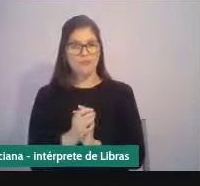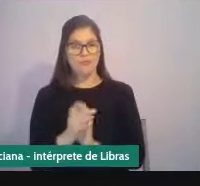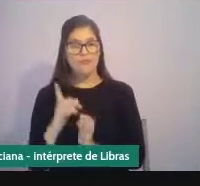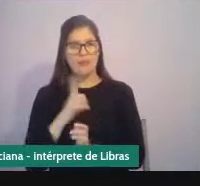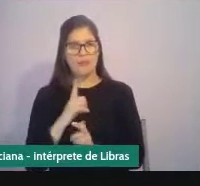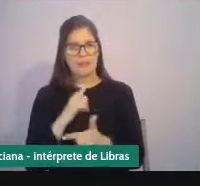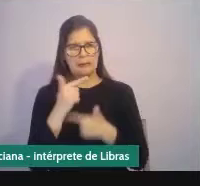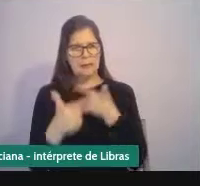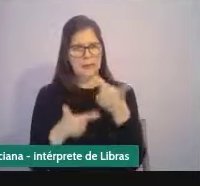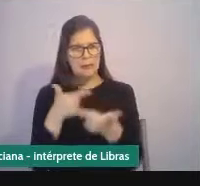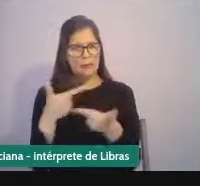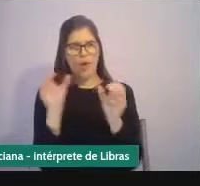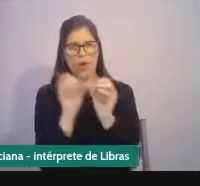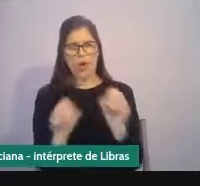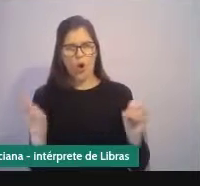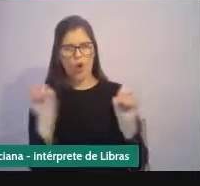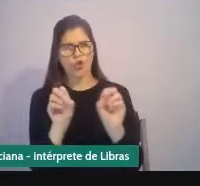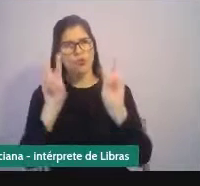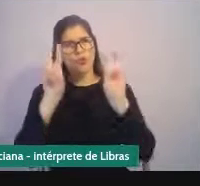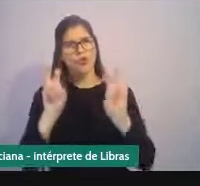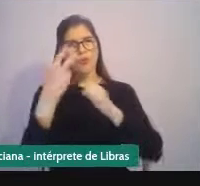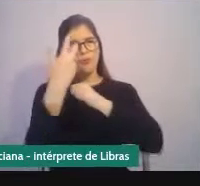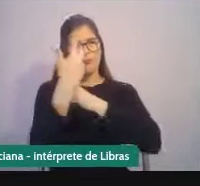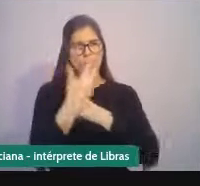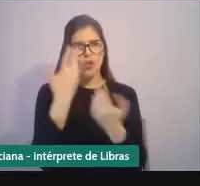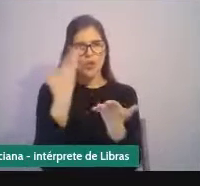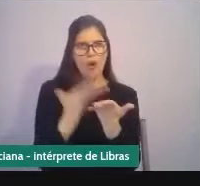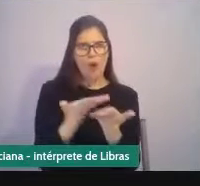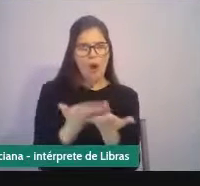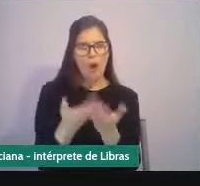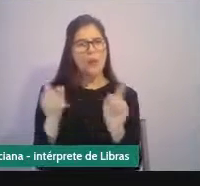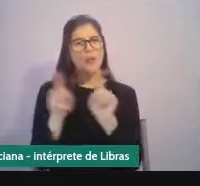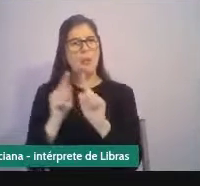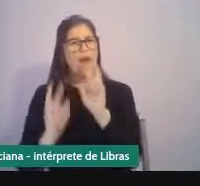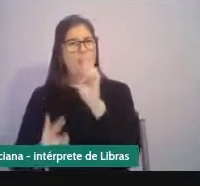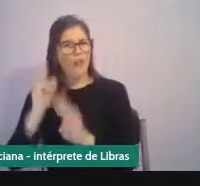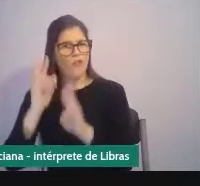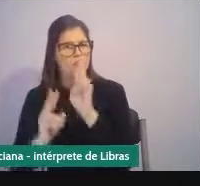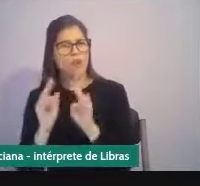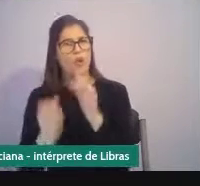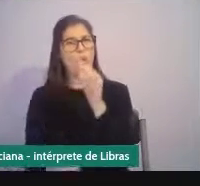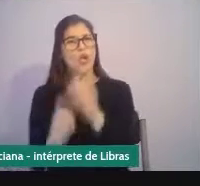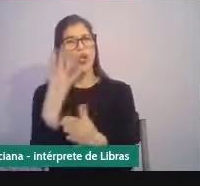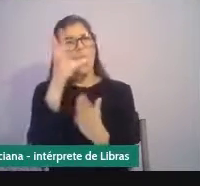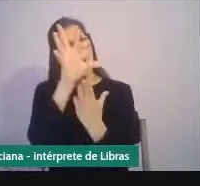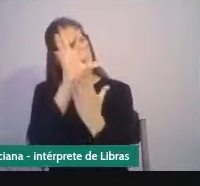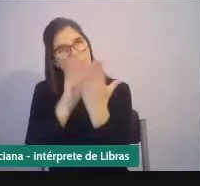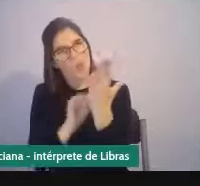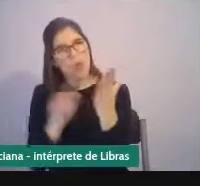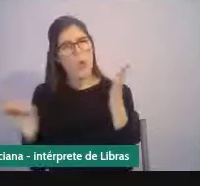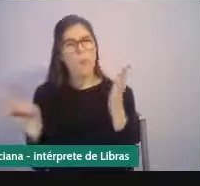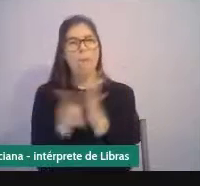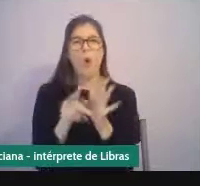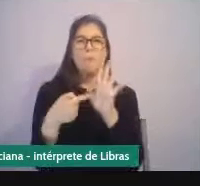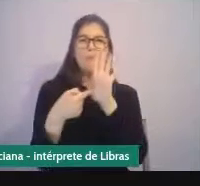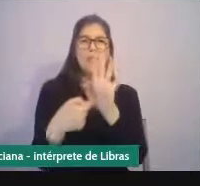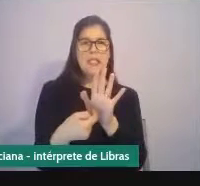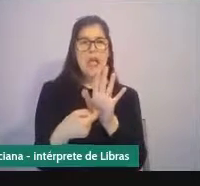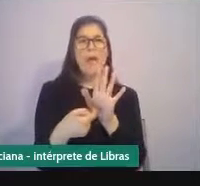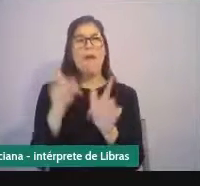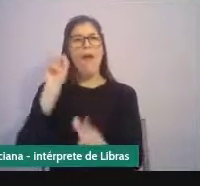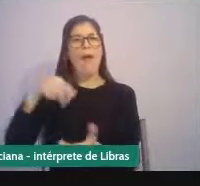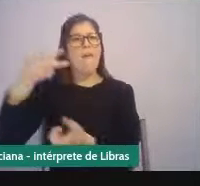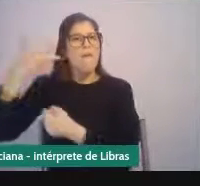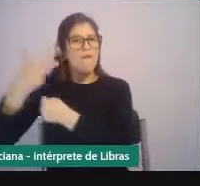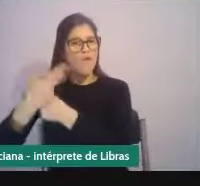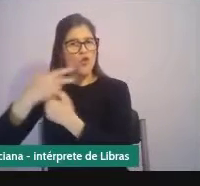das videoaulas da educação profissional, com a edição, com a criação de um modelo para apresentação dos vídeos em Libras e